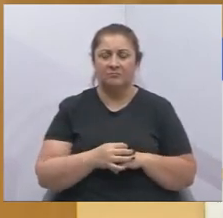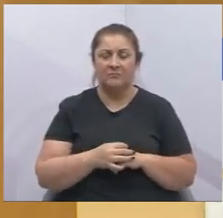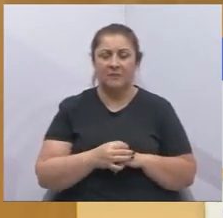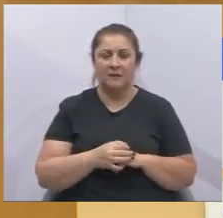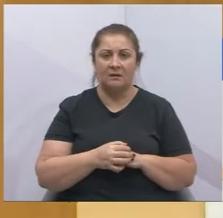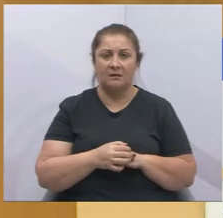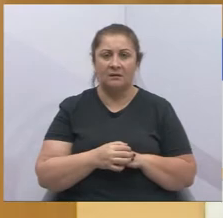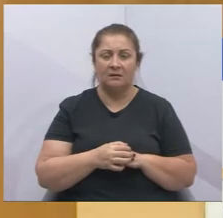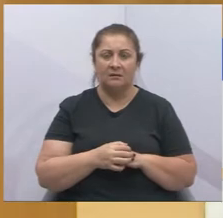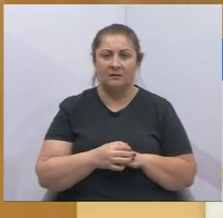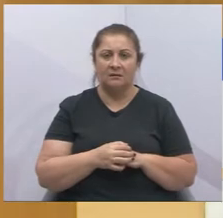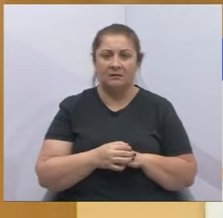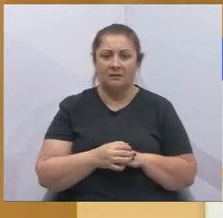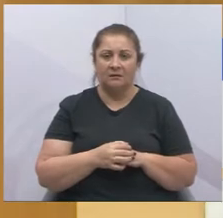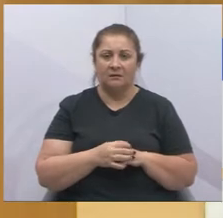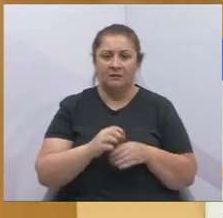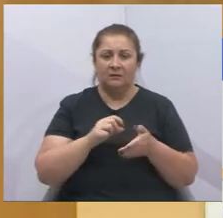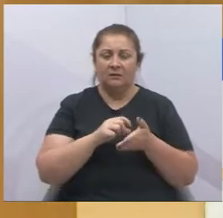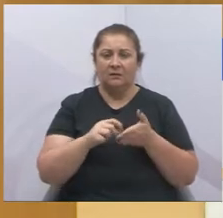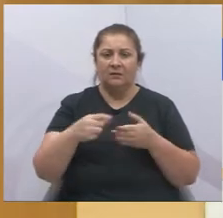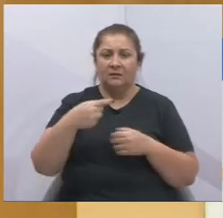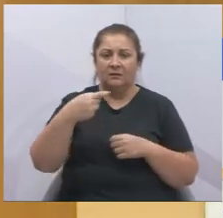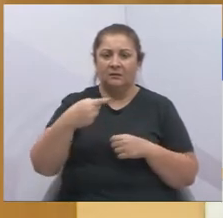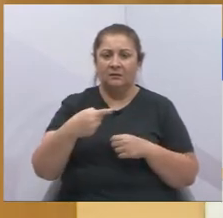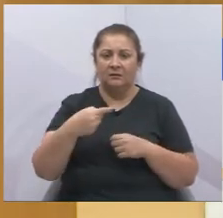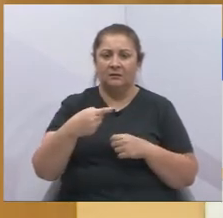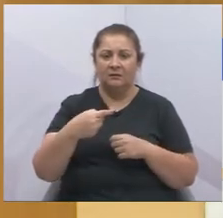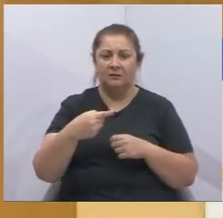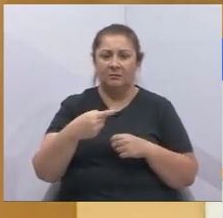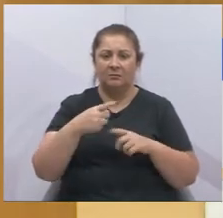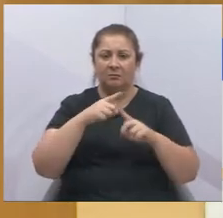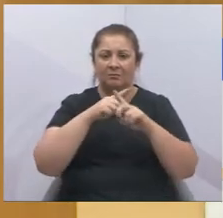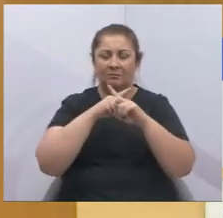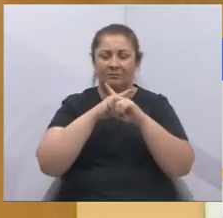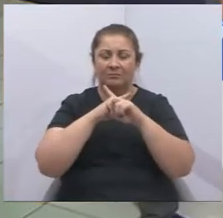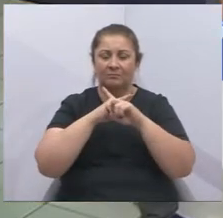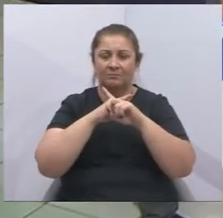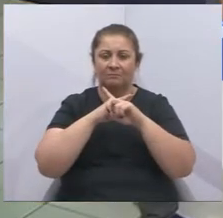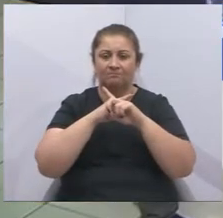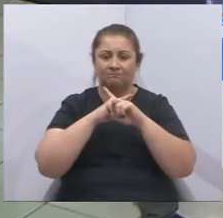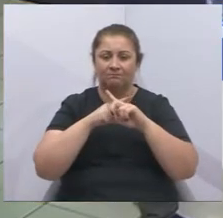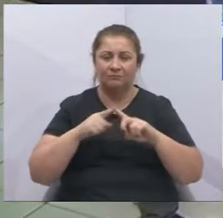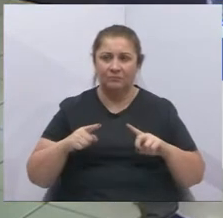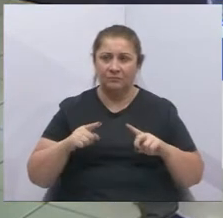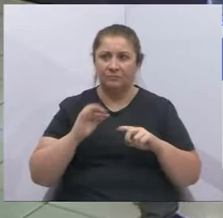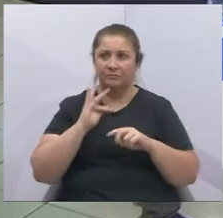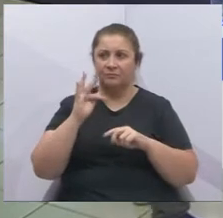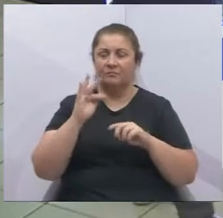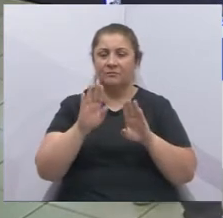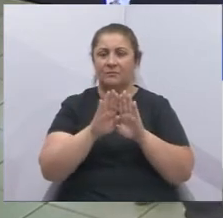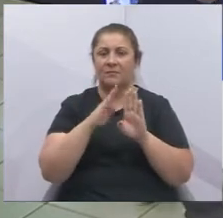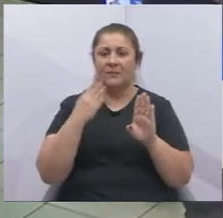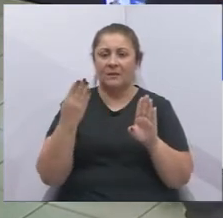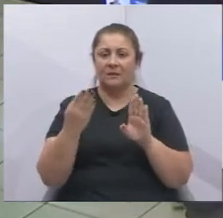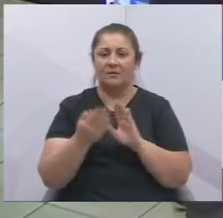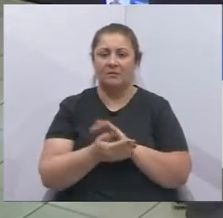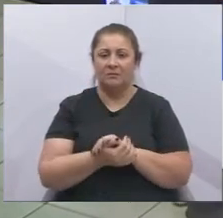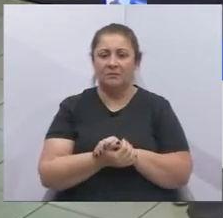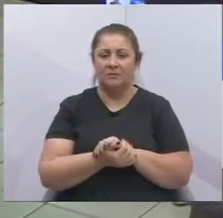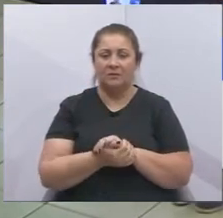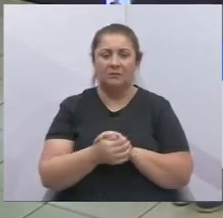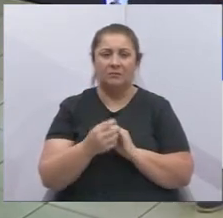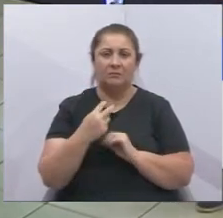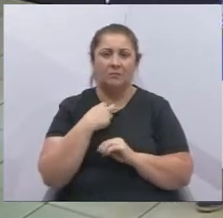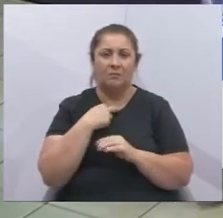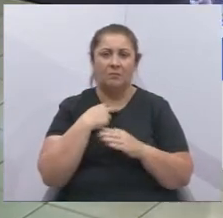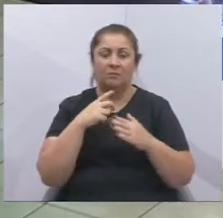Parágrafo 1º. A cassação do alvará de funcionamento e a proibição da renovação da licença pessoa jurídica,